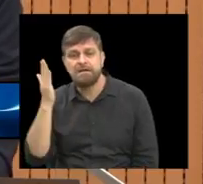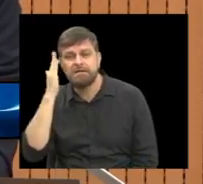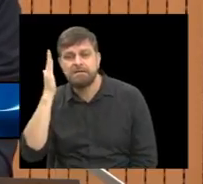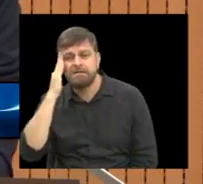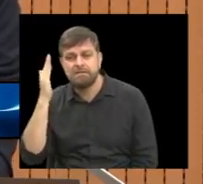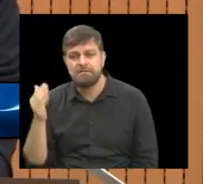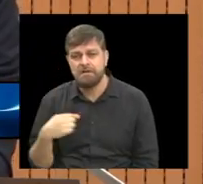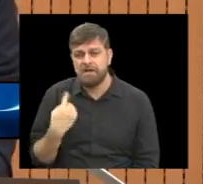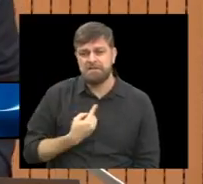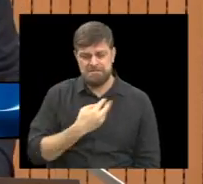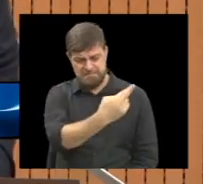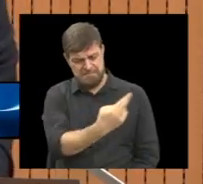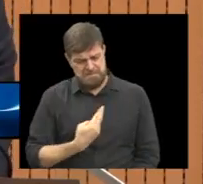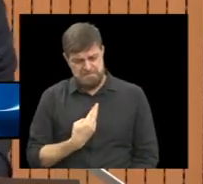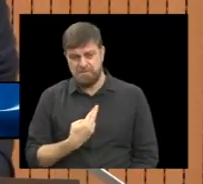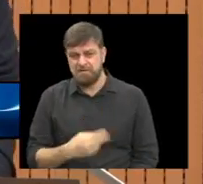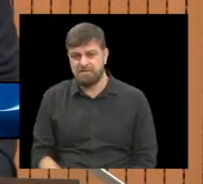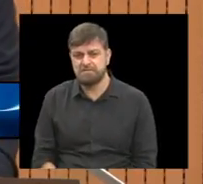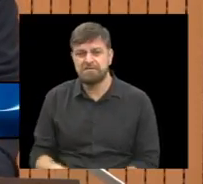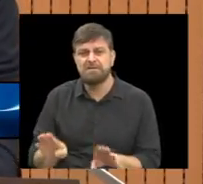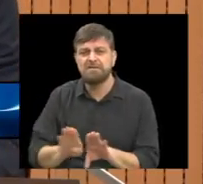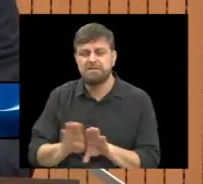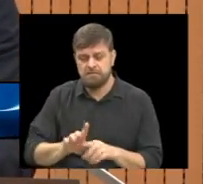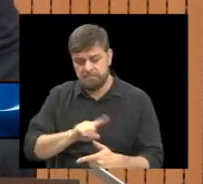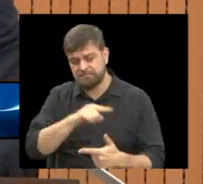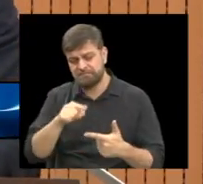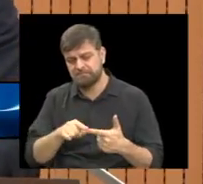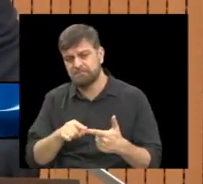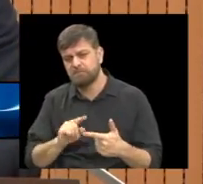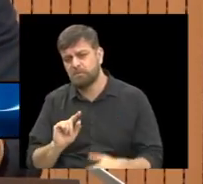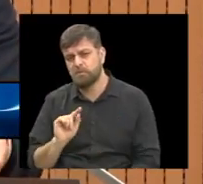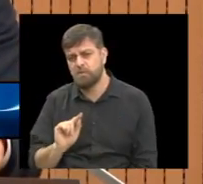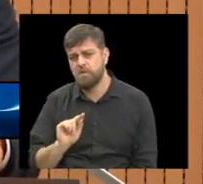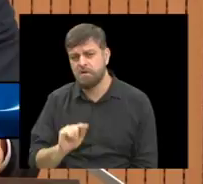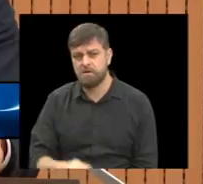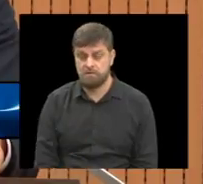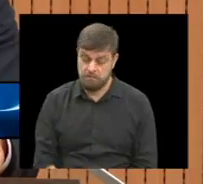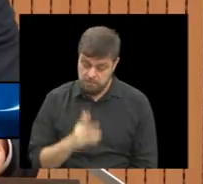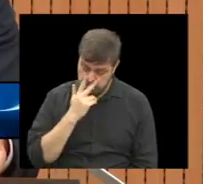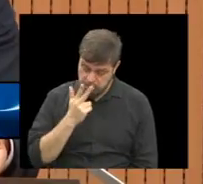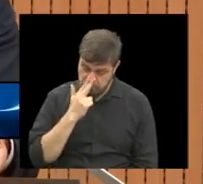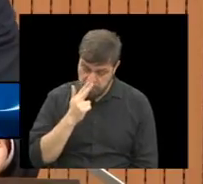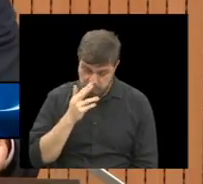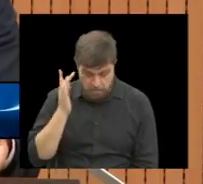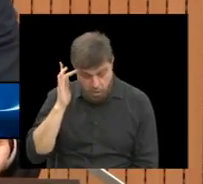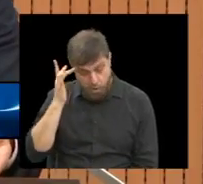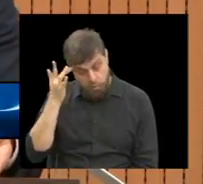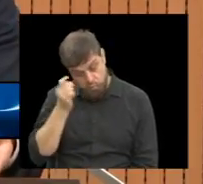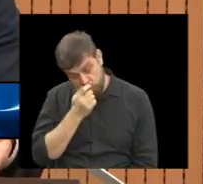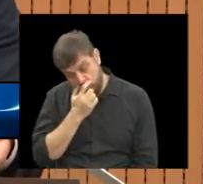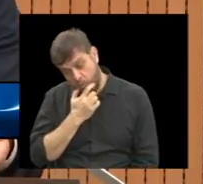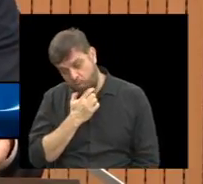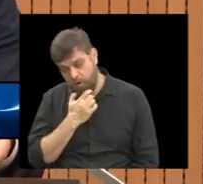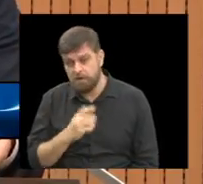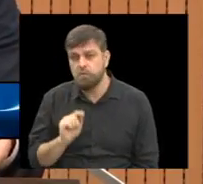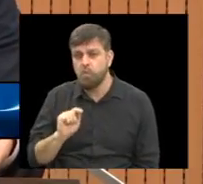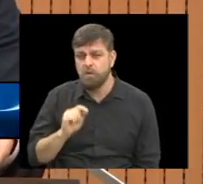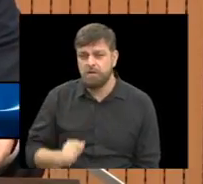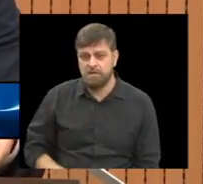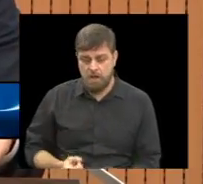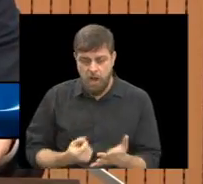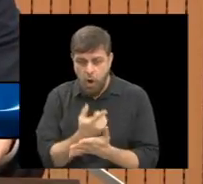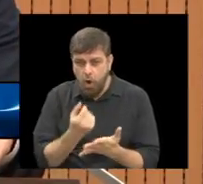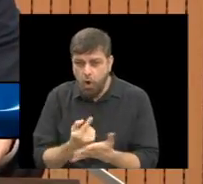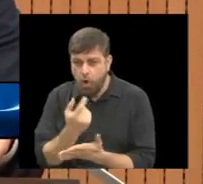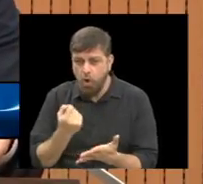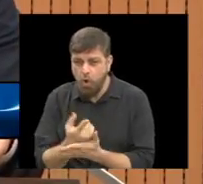com esta resposta ea segunda é que muito provavelmente este esta compra de balões